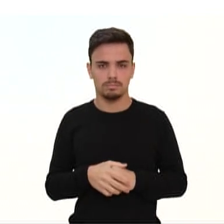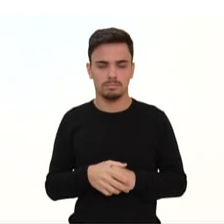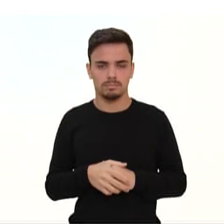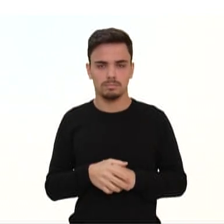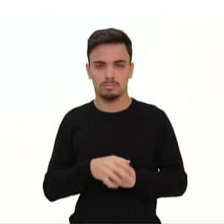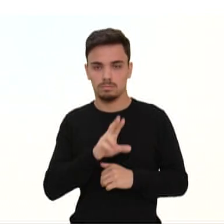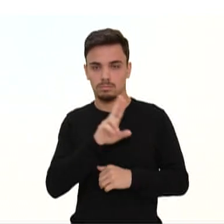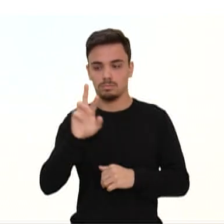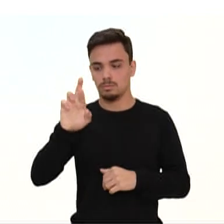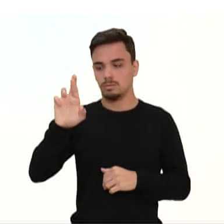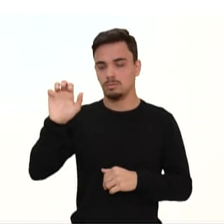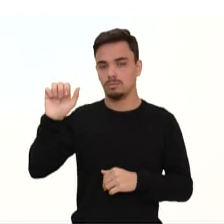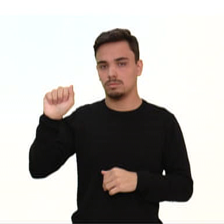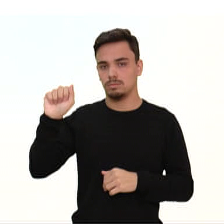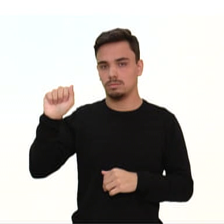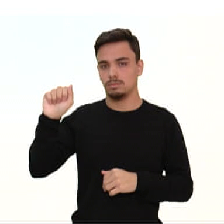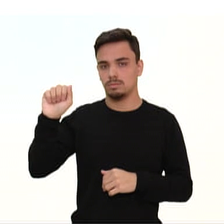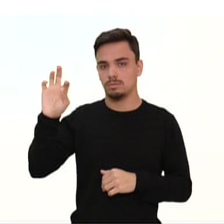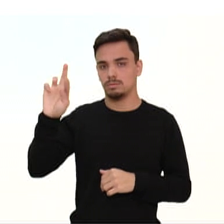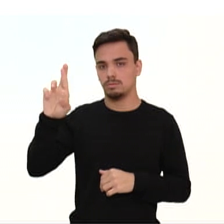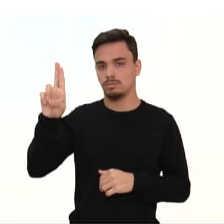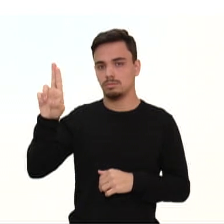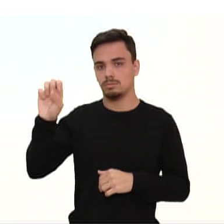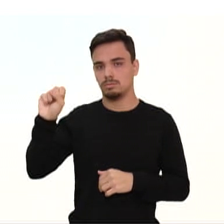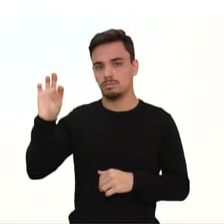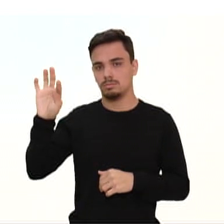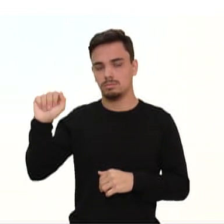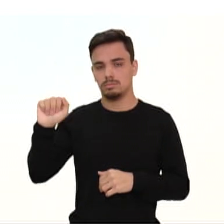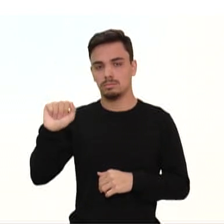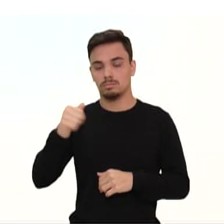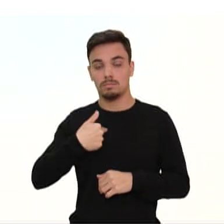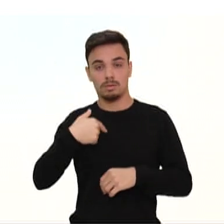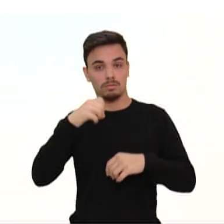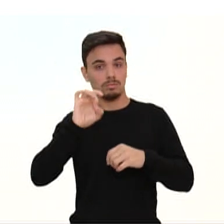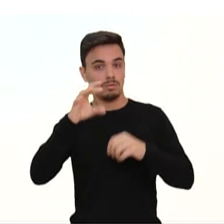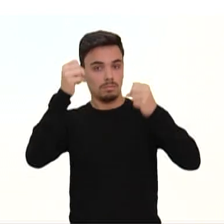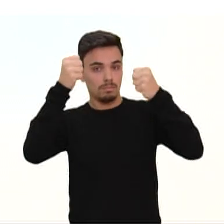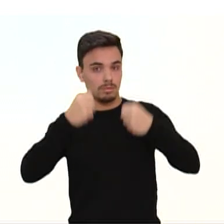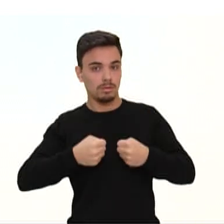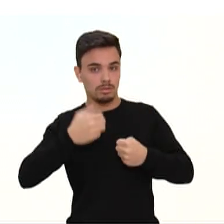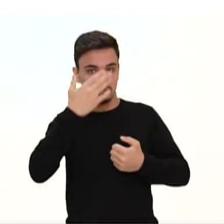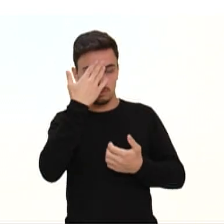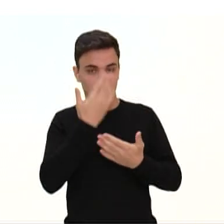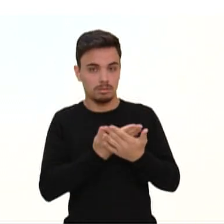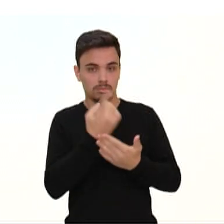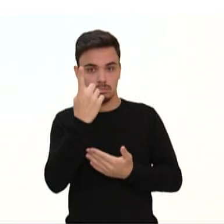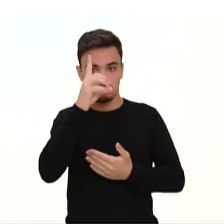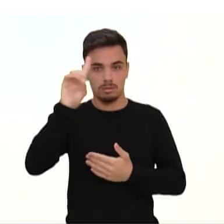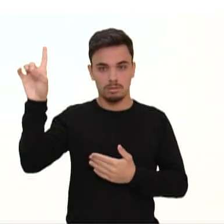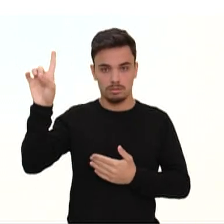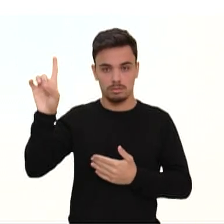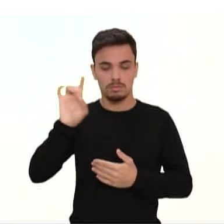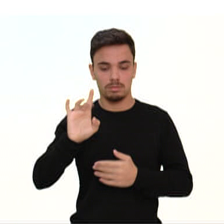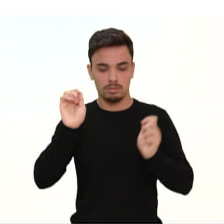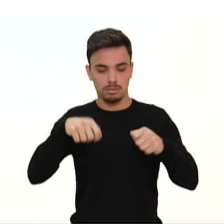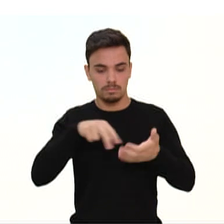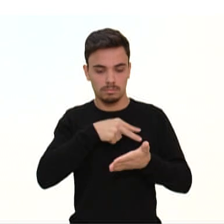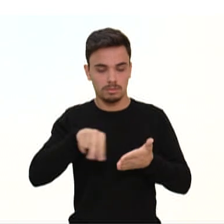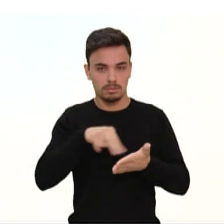nome dessa obra, e o Nietzsche diz assim: eu só poderia crer num Deus que soubesse